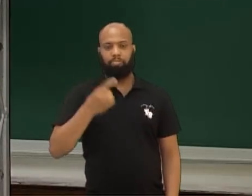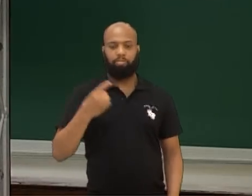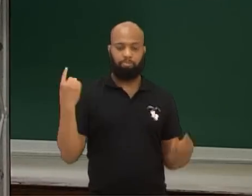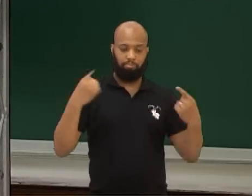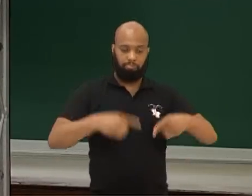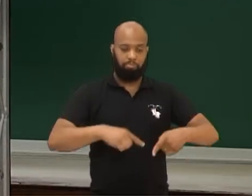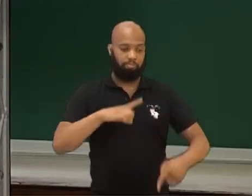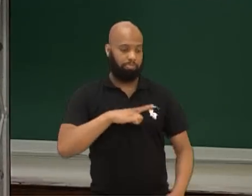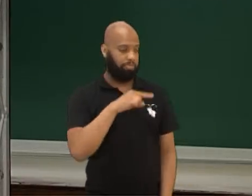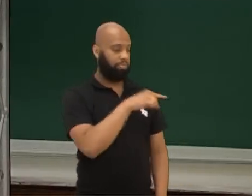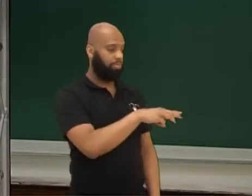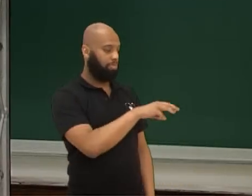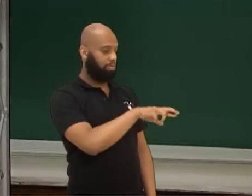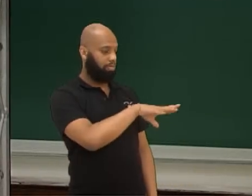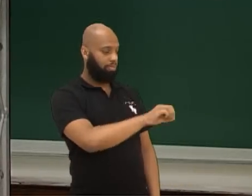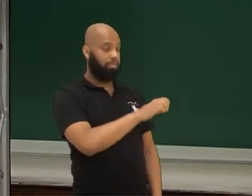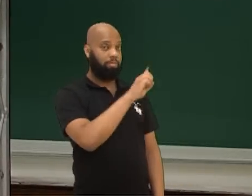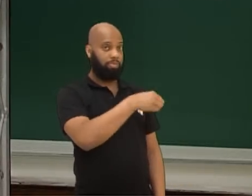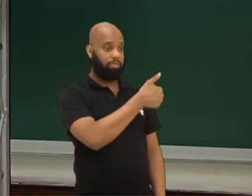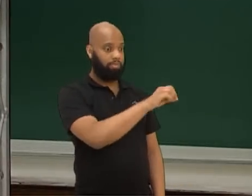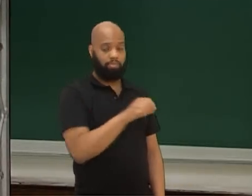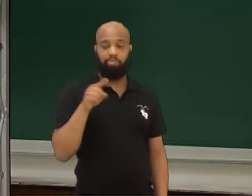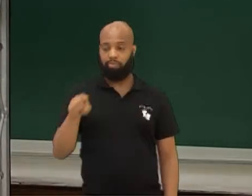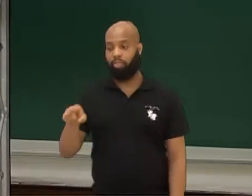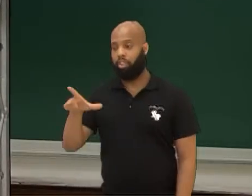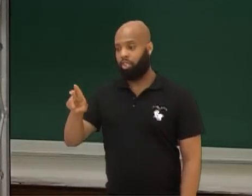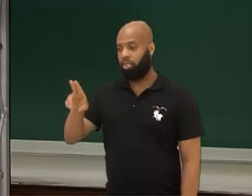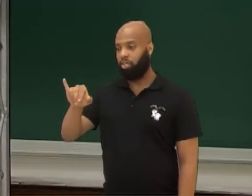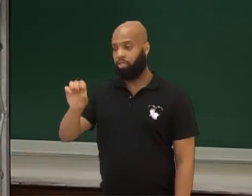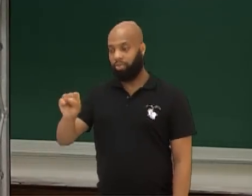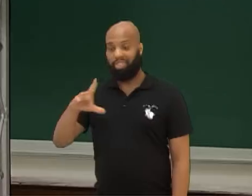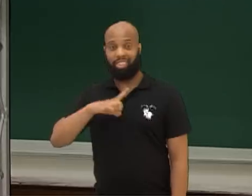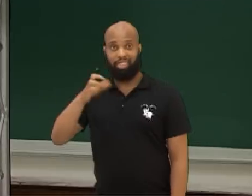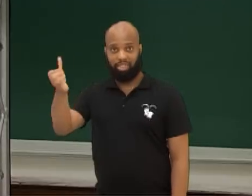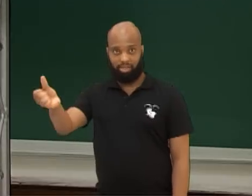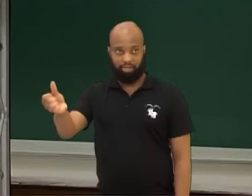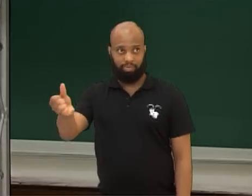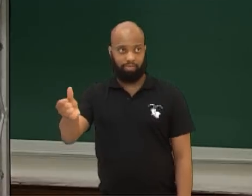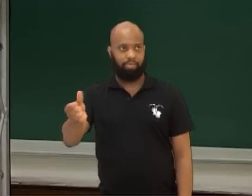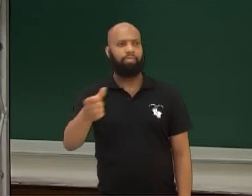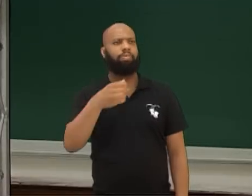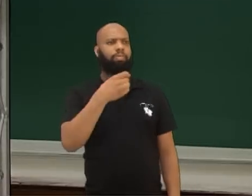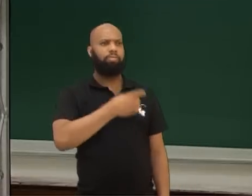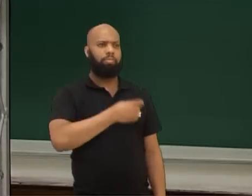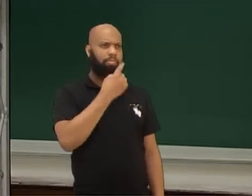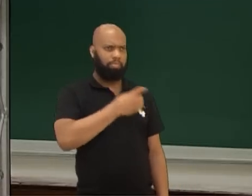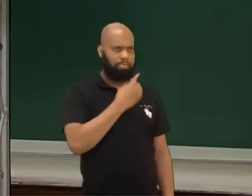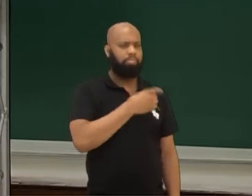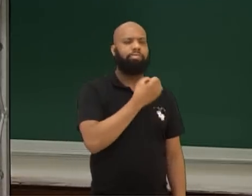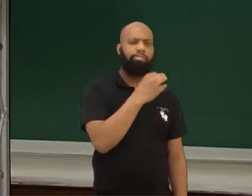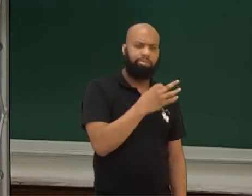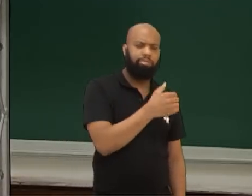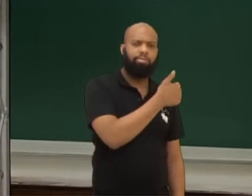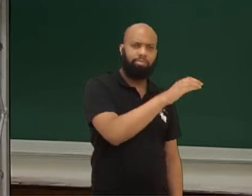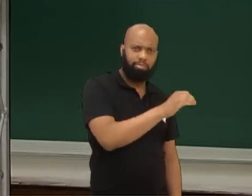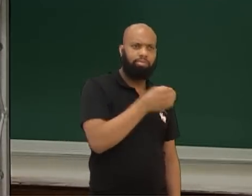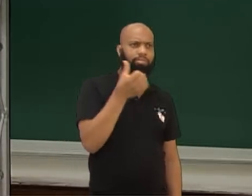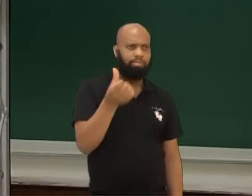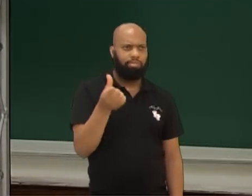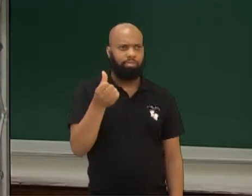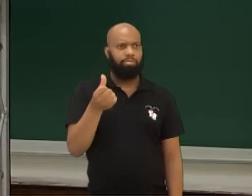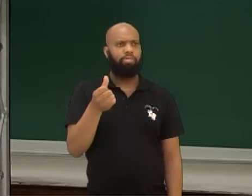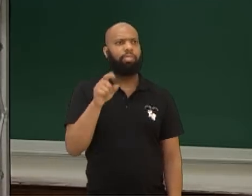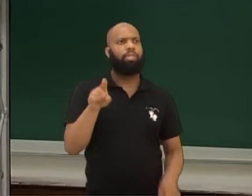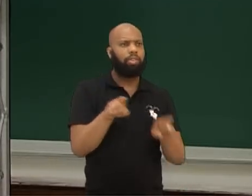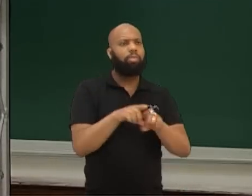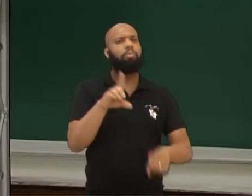que ser 10 e o Luiz 6. Então, ó, esse aqui tá certo, 10 e 6, esse aqui tá certo, 10 e 6, esse